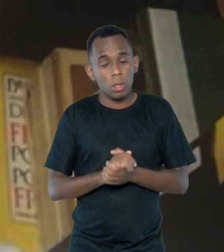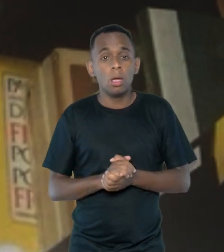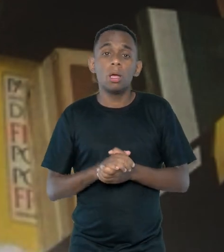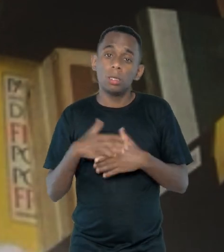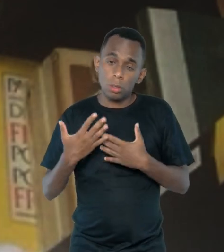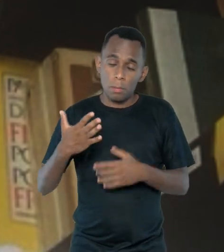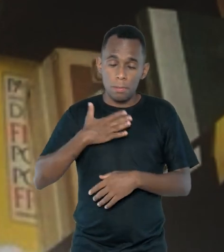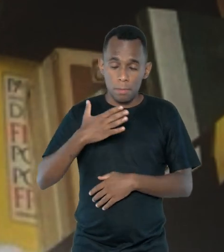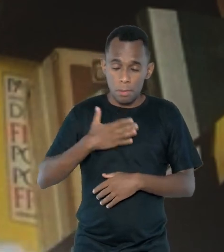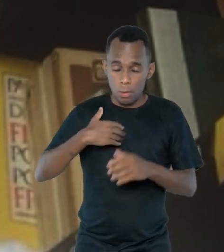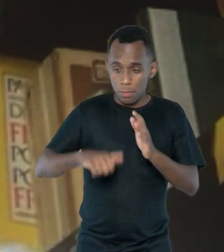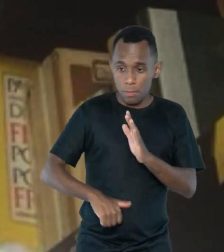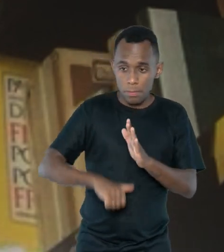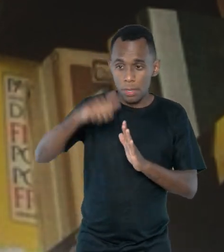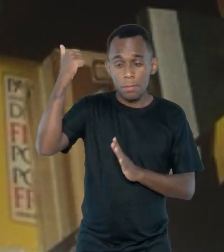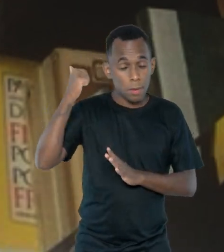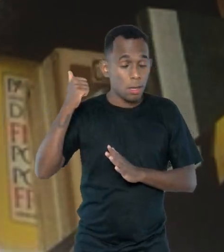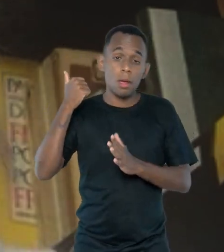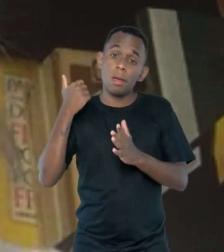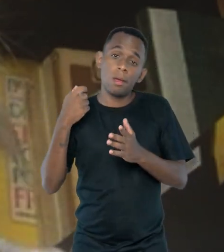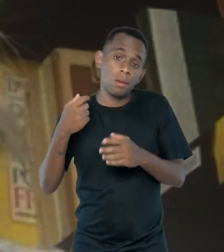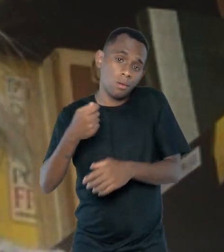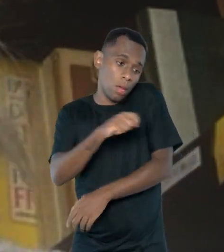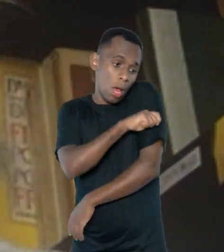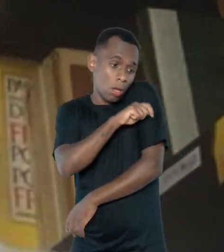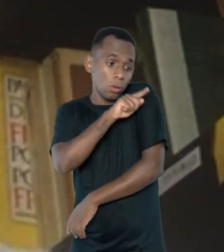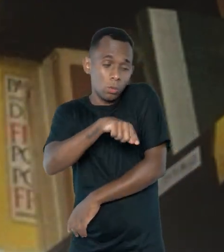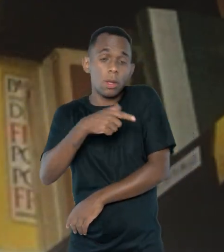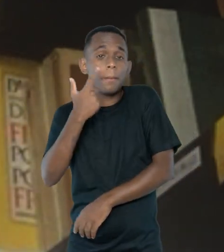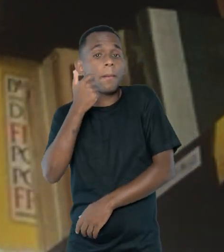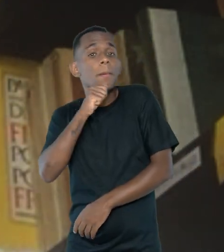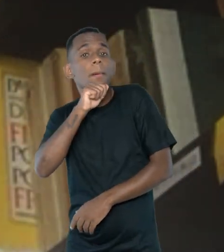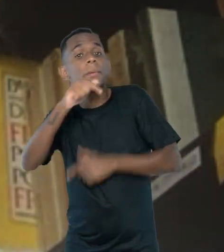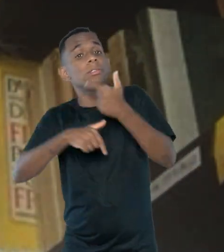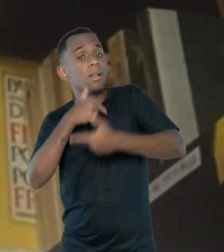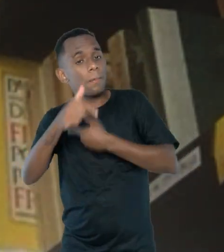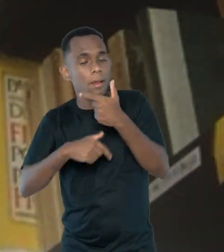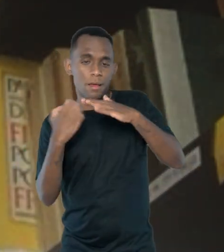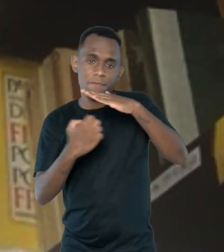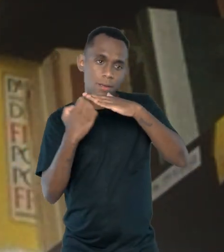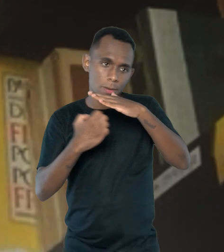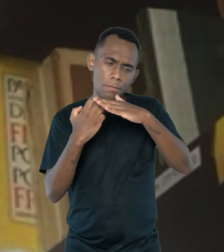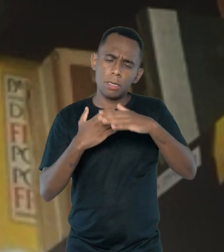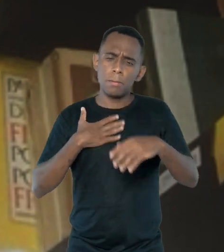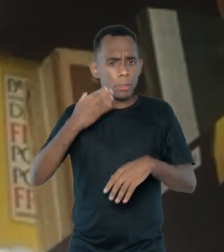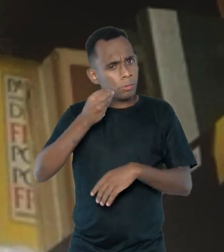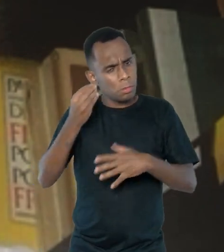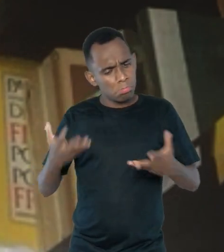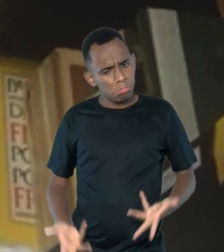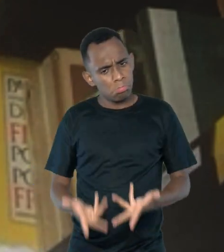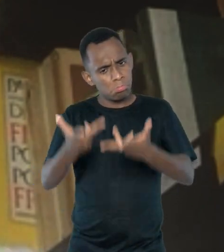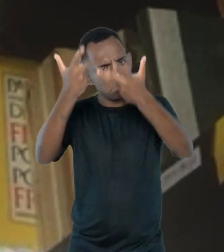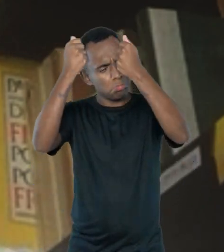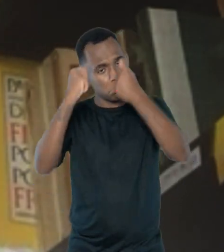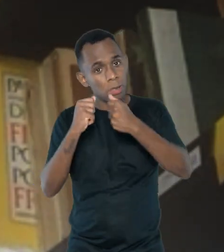filhos de operários. E essa experiência foi muito rica para mim. E a